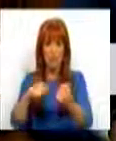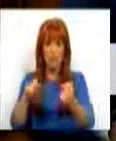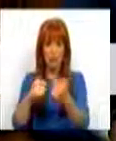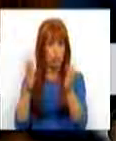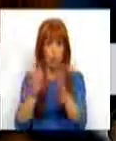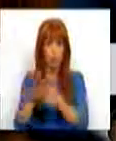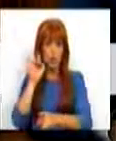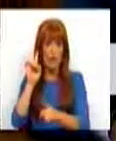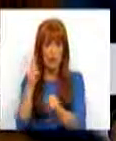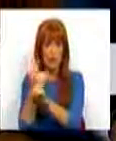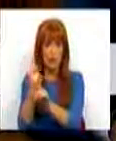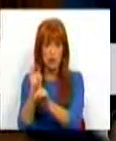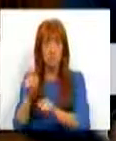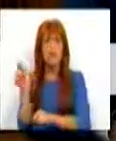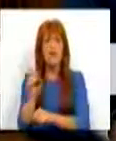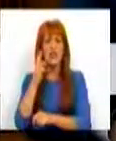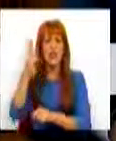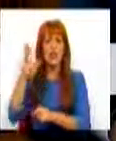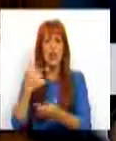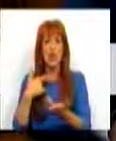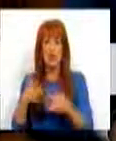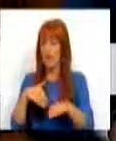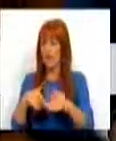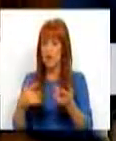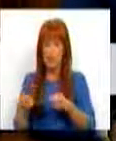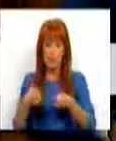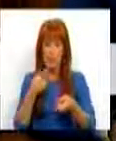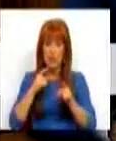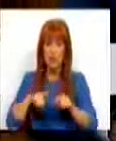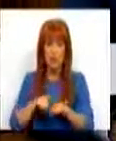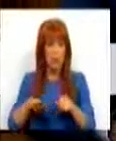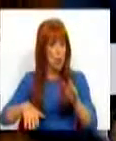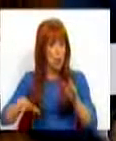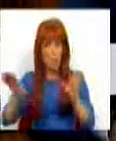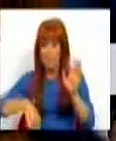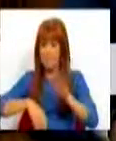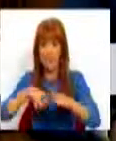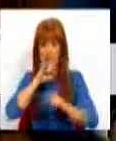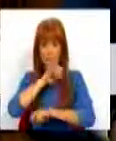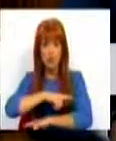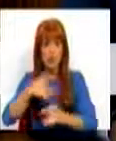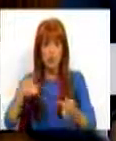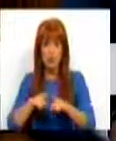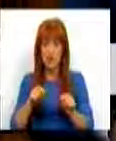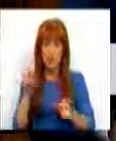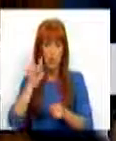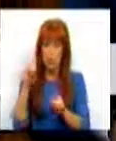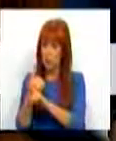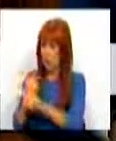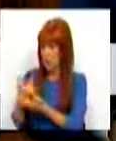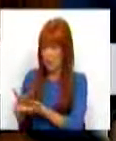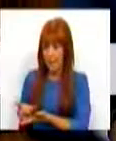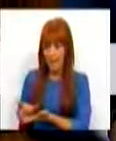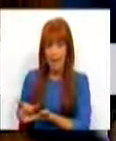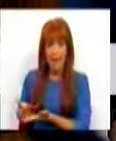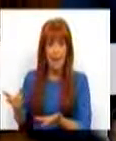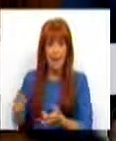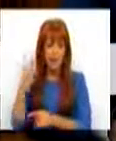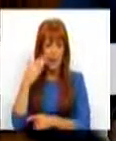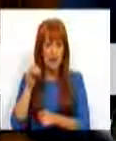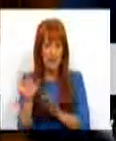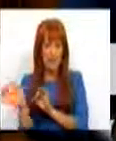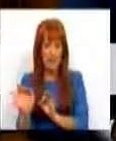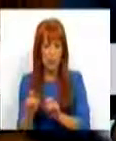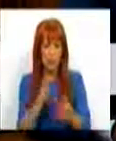do veículo, e os objetivos são de maximização de venda de ativos. Portanto, no médio e longo prazo, a